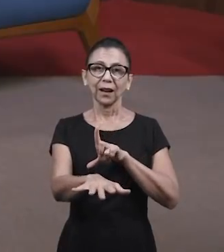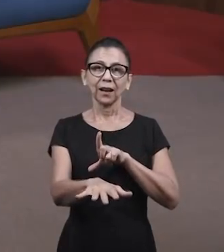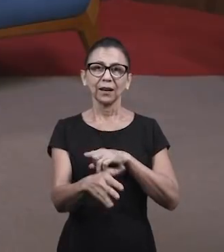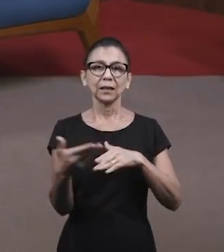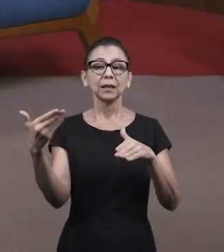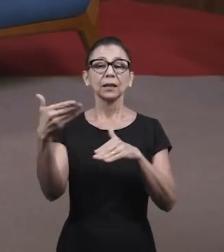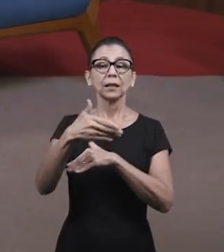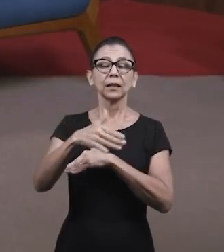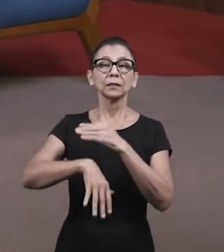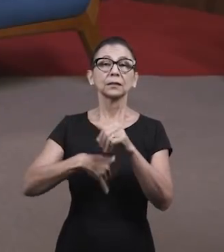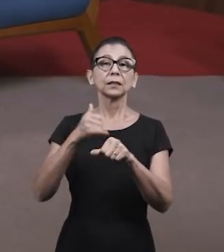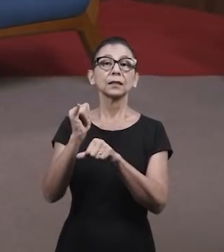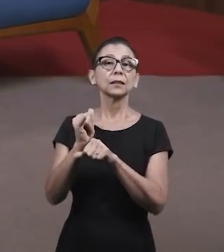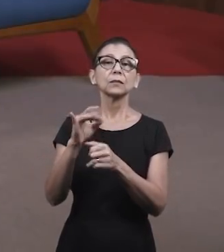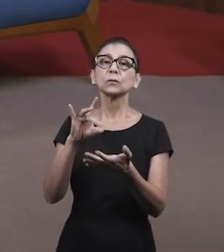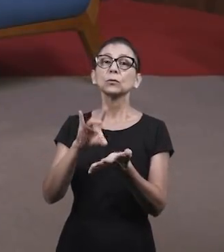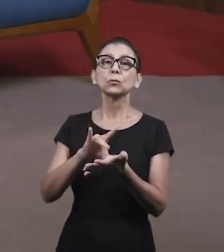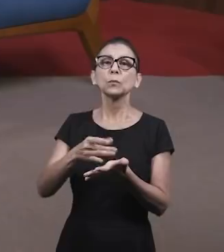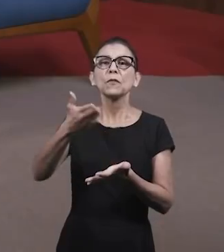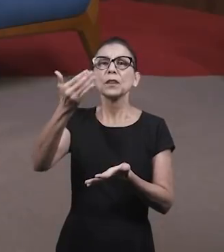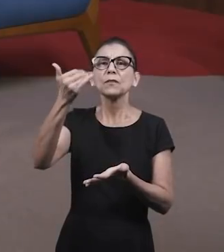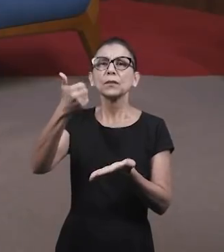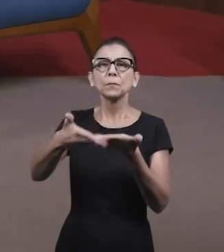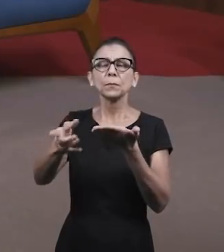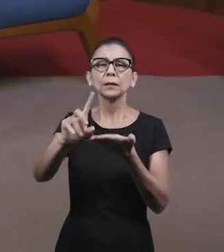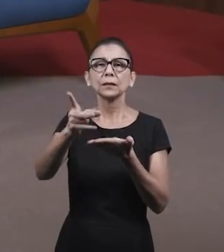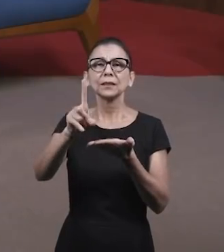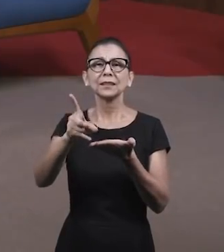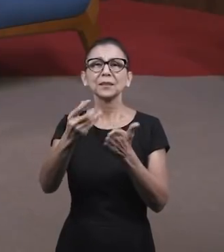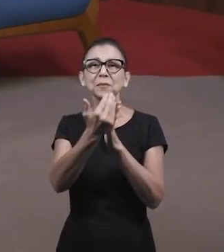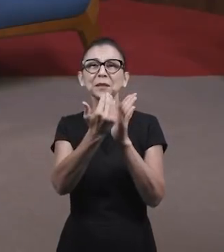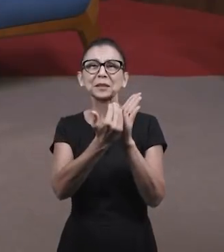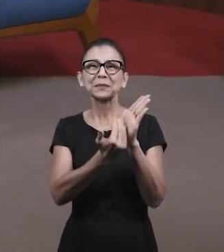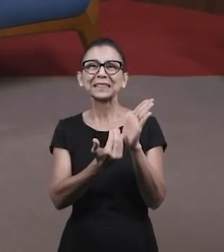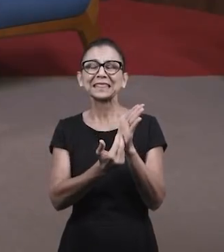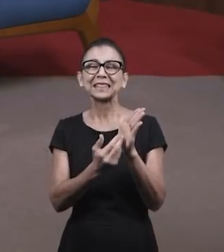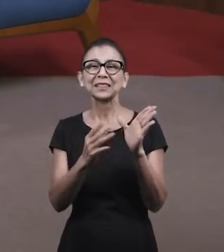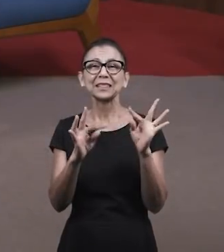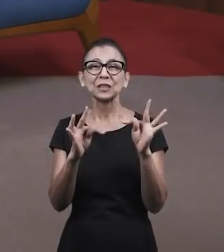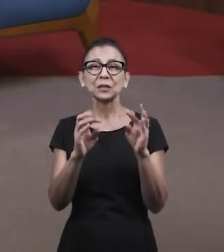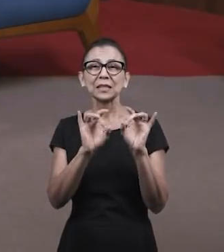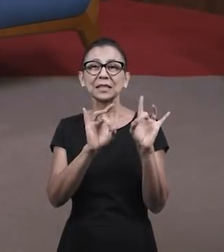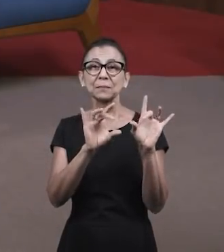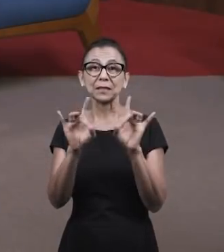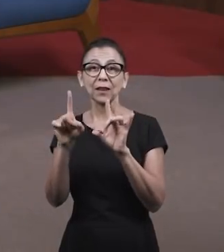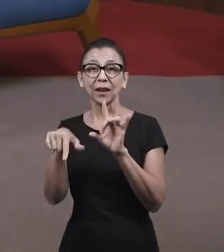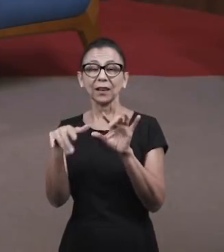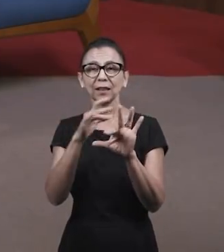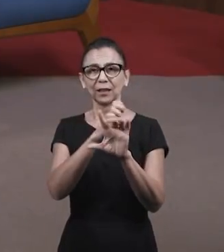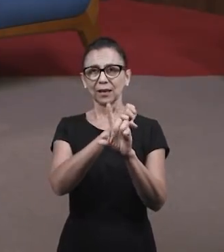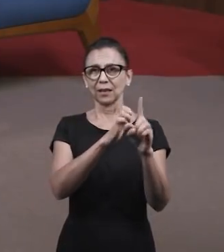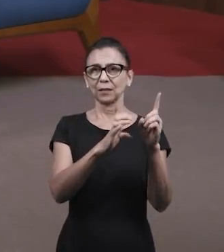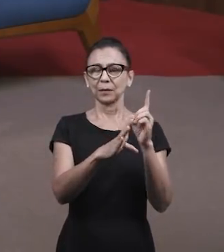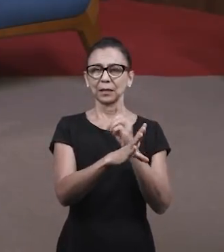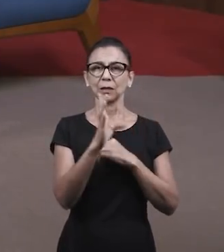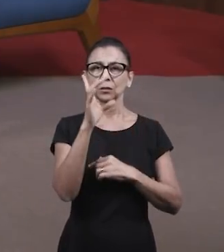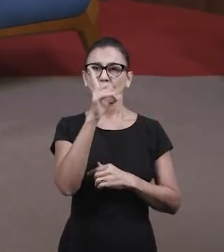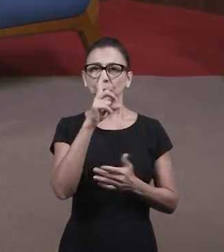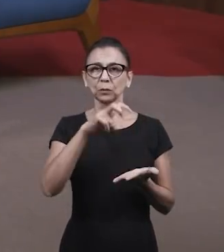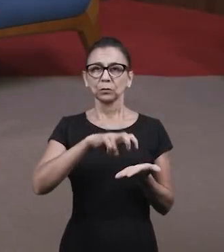apontar a câmera do seu celular para esse QR Code que está aparecendo aí ao lado do número e seu aparelho será redirecionado para esta ligação. Ligue